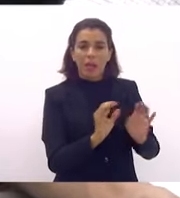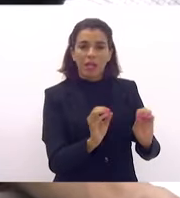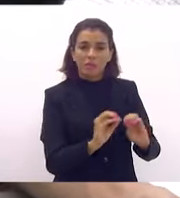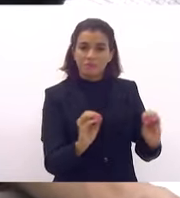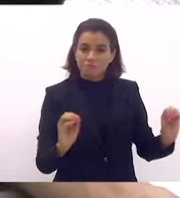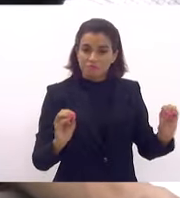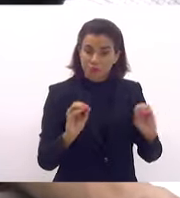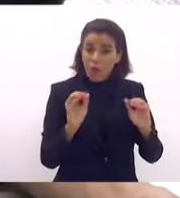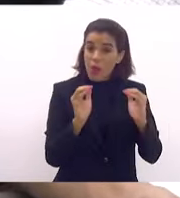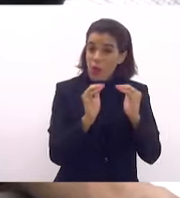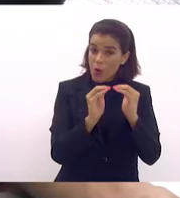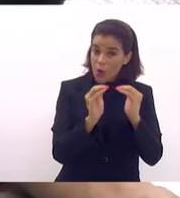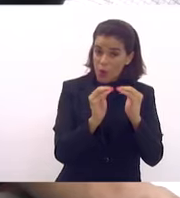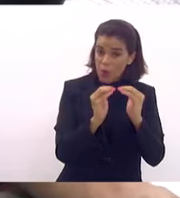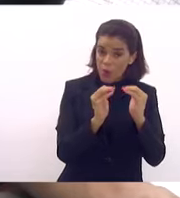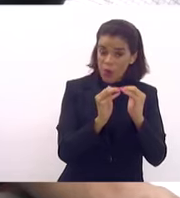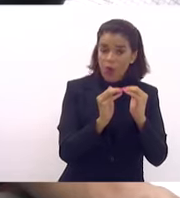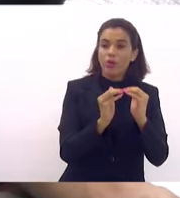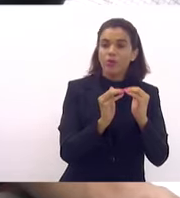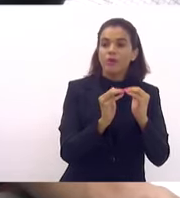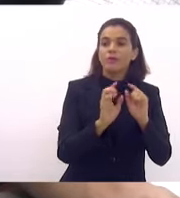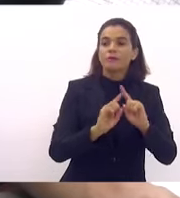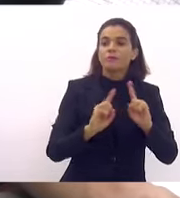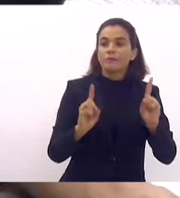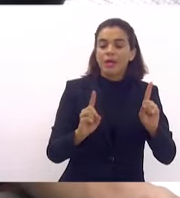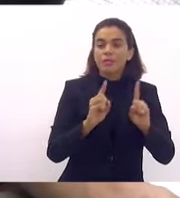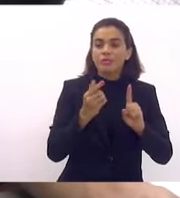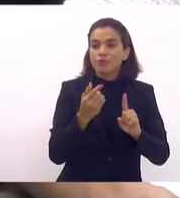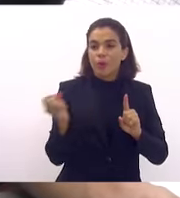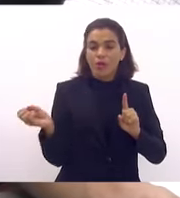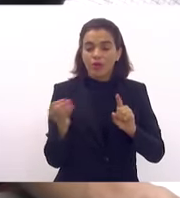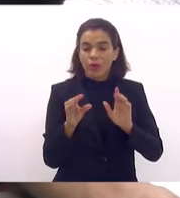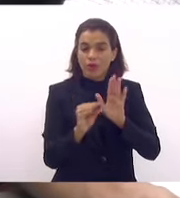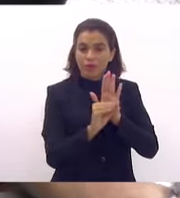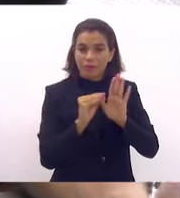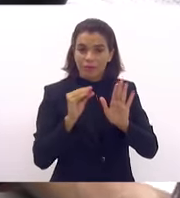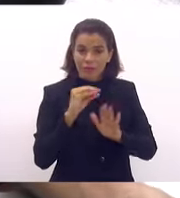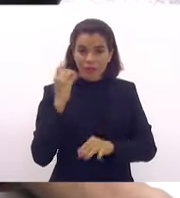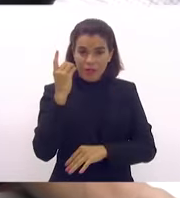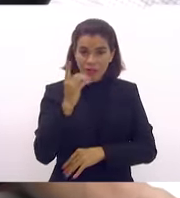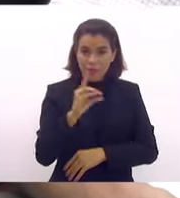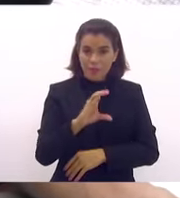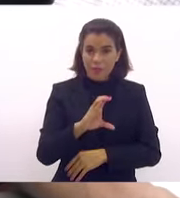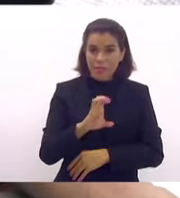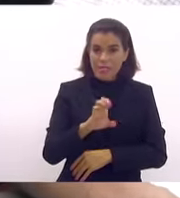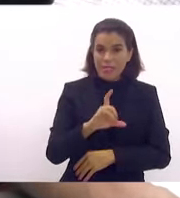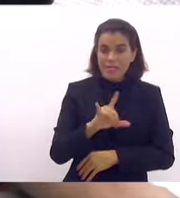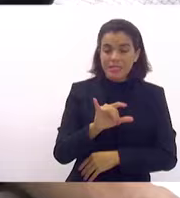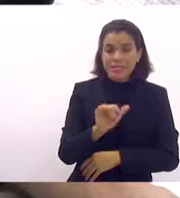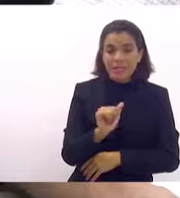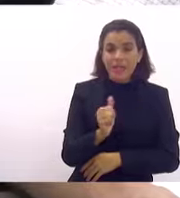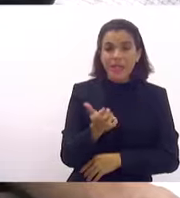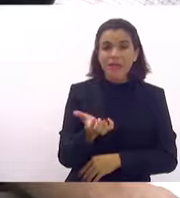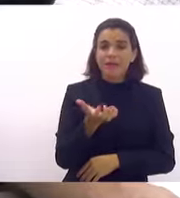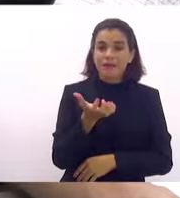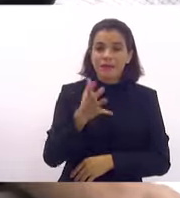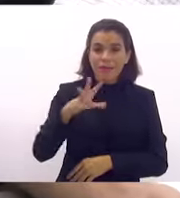eu concordaria com essa emenda. Uma outra emenda da deputada Célia quer incluir algo que